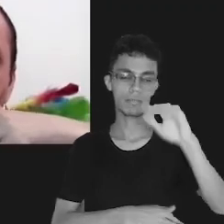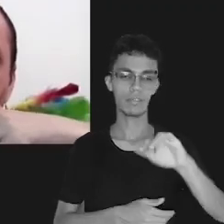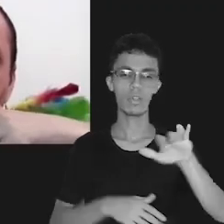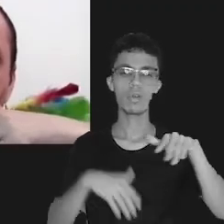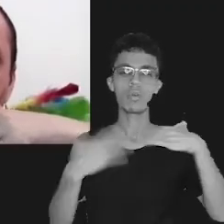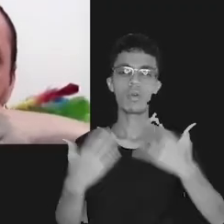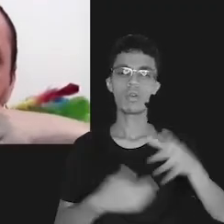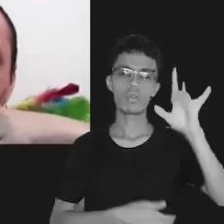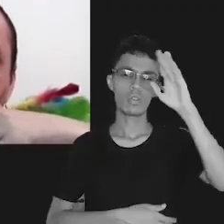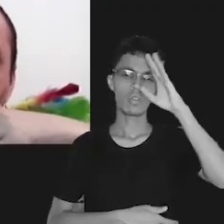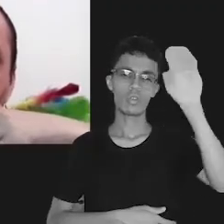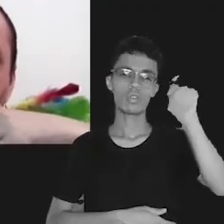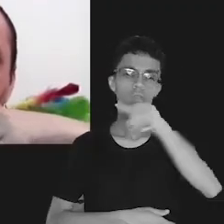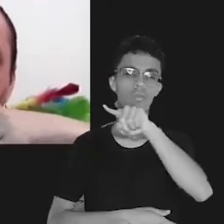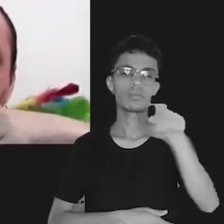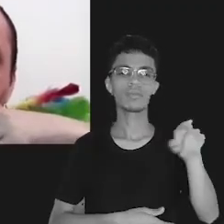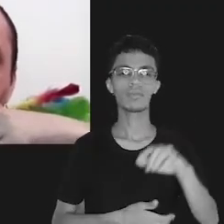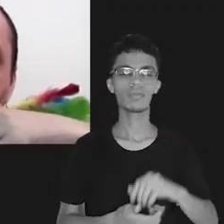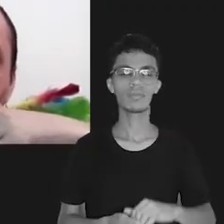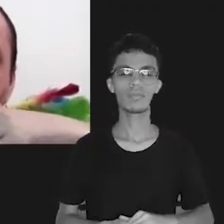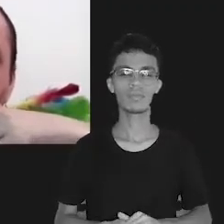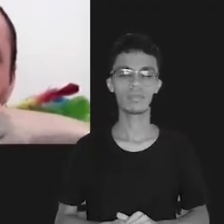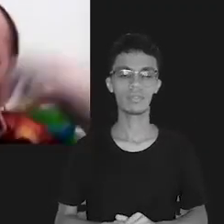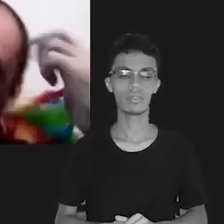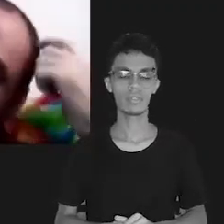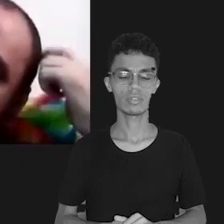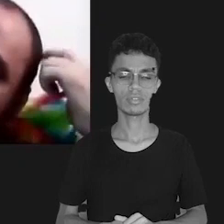Qual é o sonho iudístico de vocês?